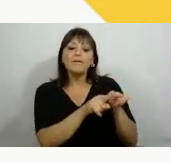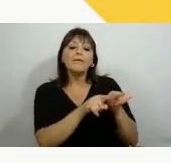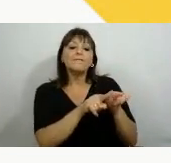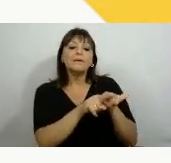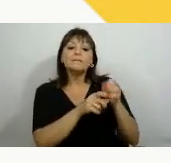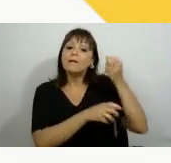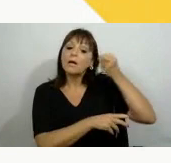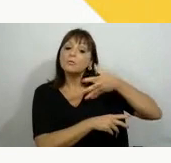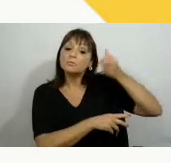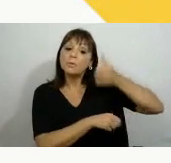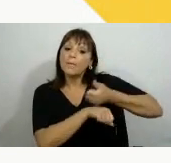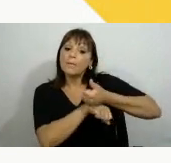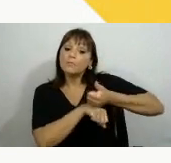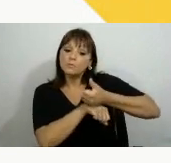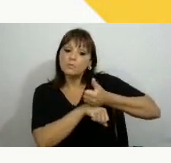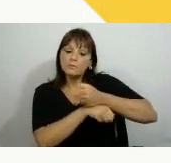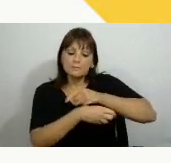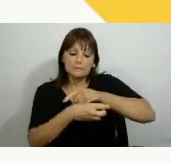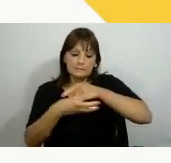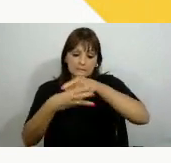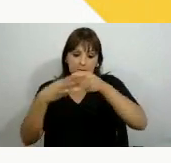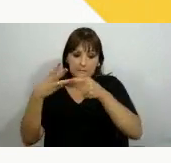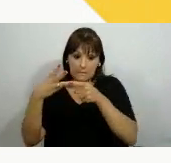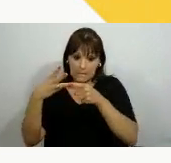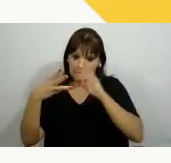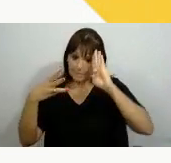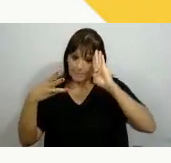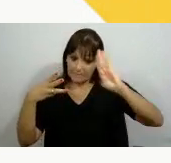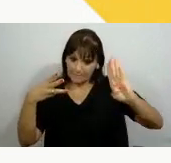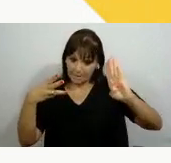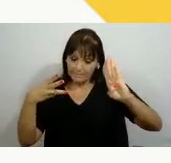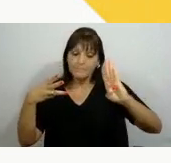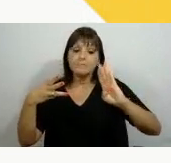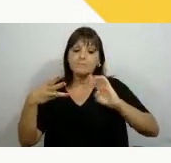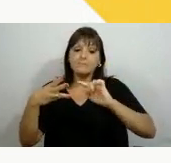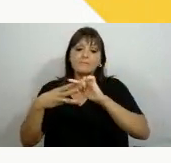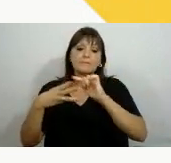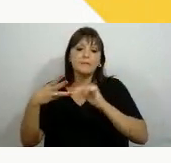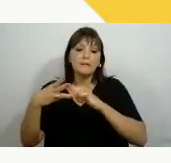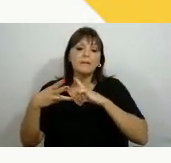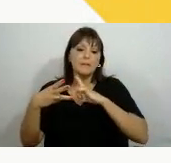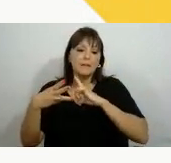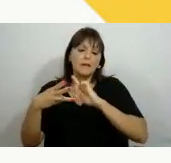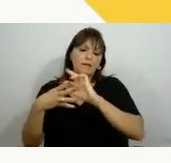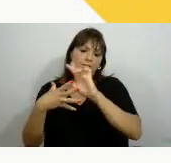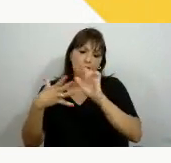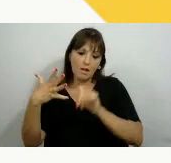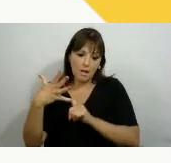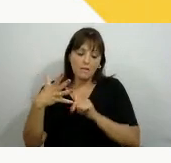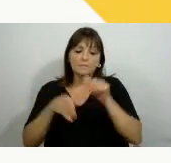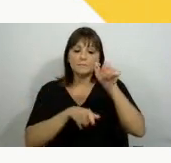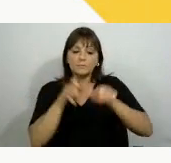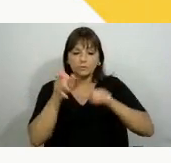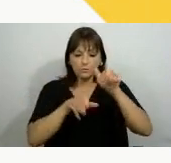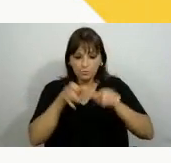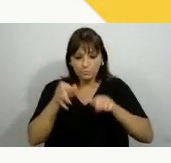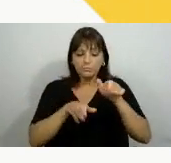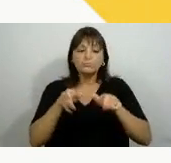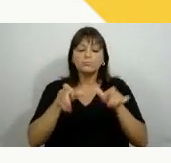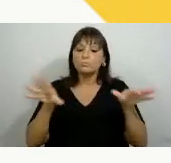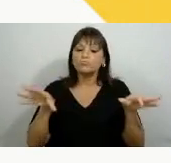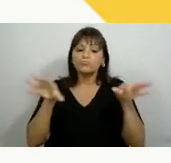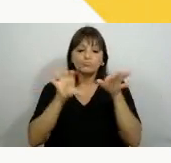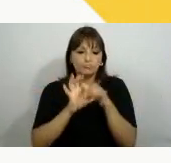Vamos falar dos 3 principais, apesar de ter toda ali uma gama, né? De pessoas que se unem para